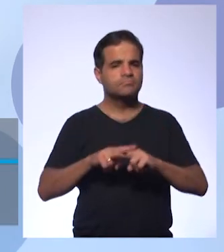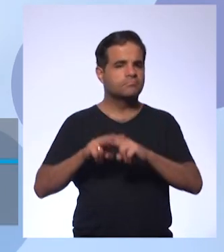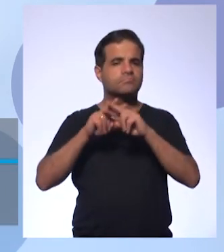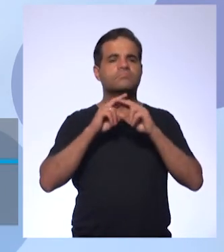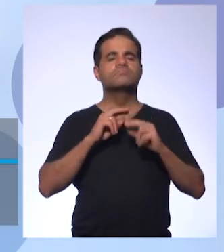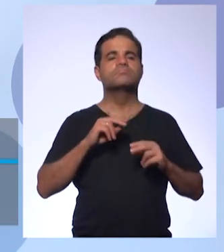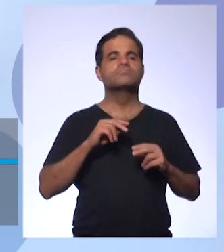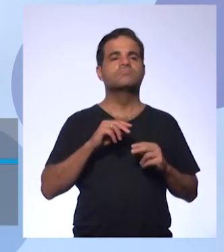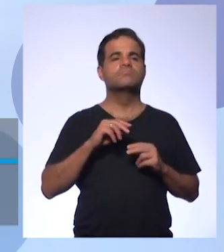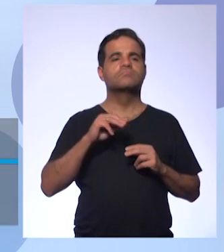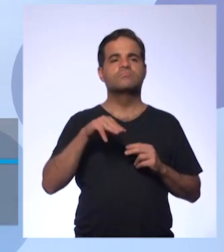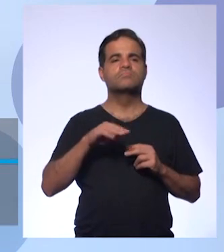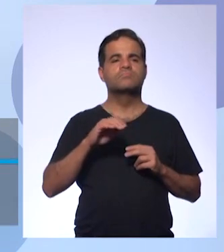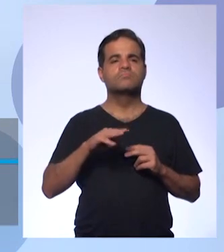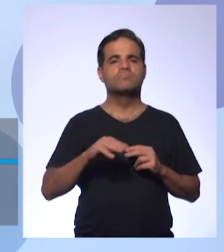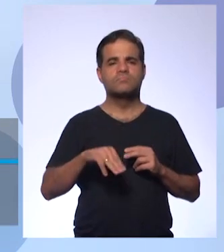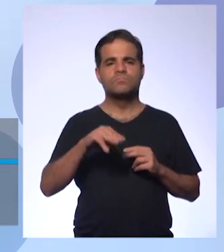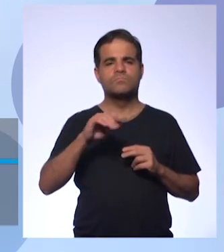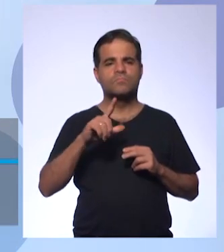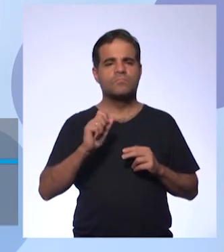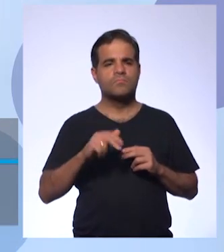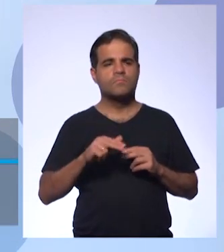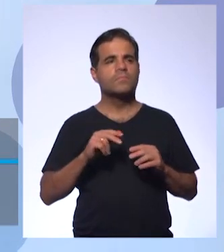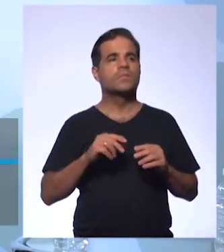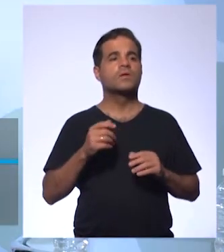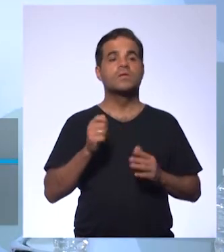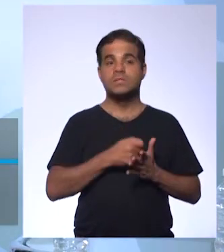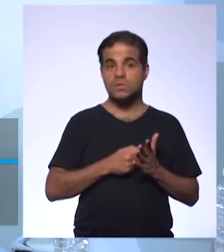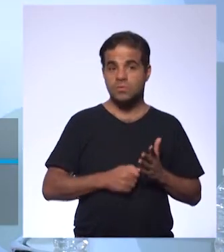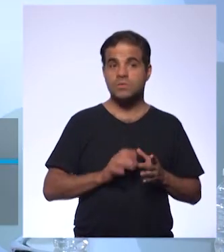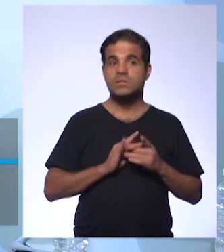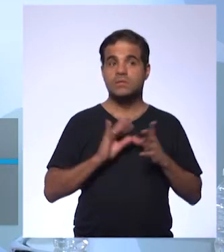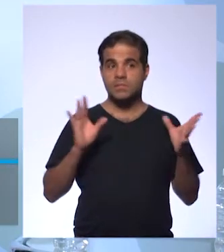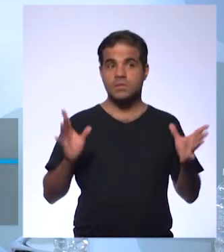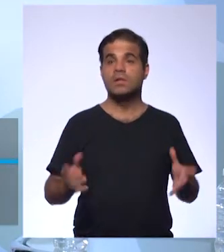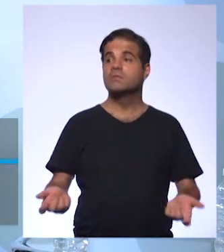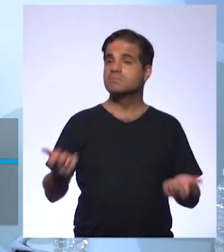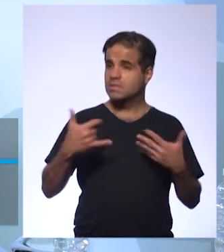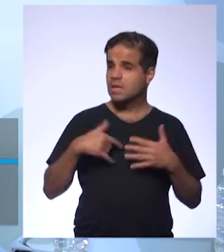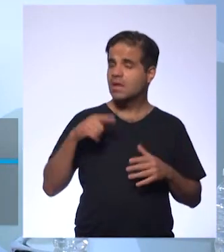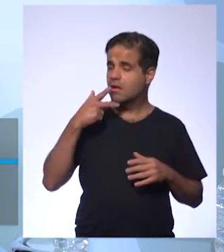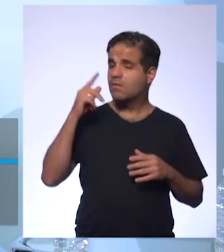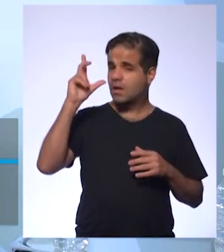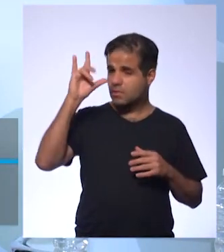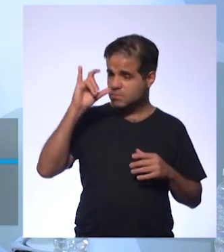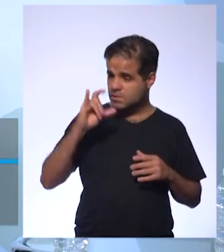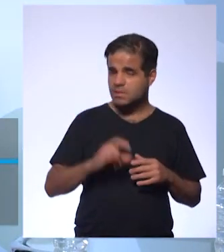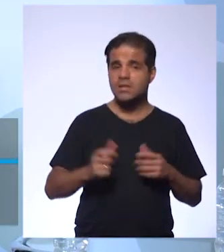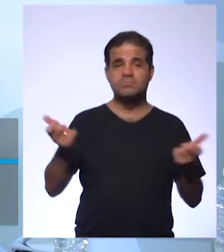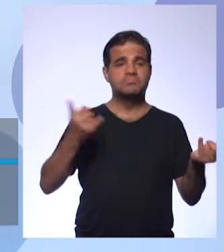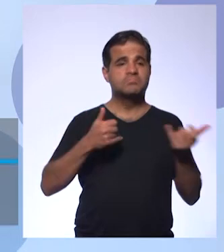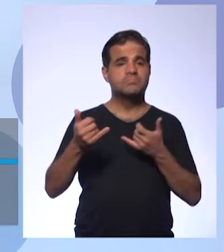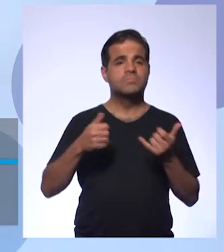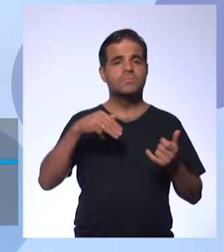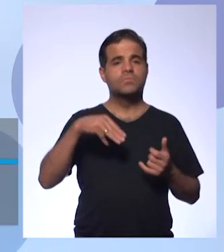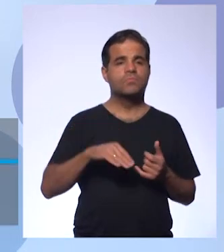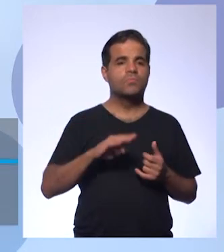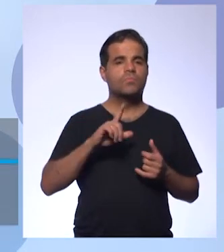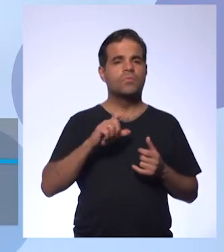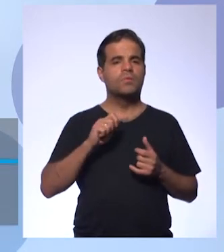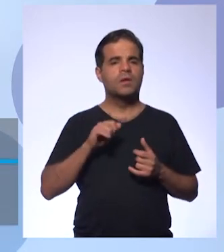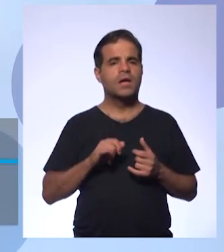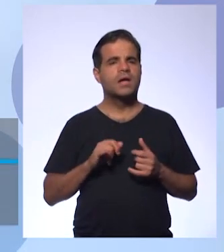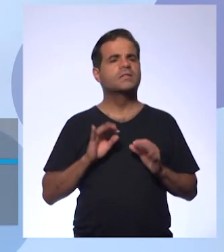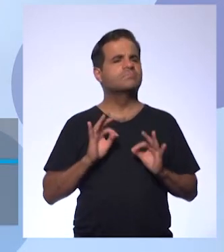Liberdade, Moonlight é excelente. Escritores da Liberdade, eles falaram pra gente lá no Instagram também. Sim. Ó, o Moonlight, gente,